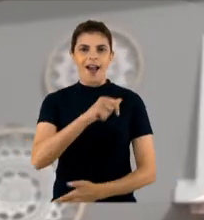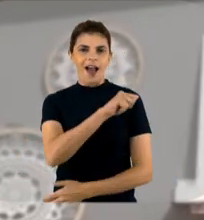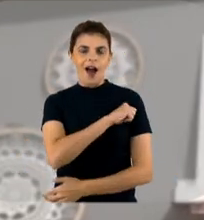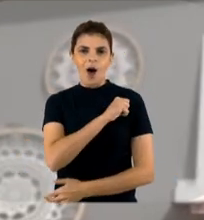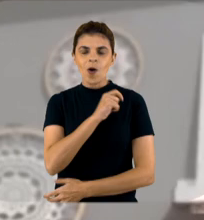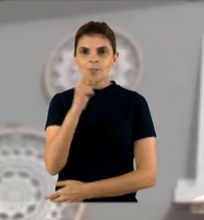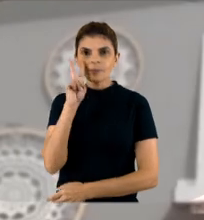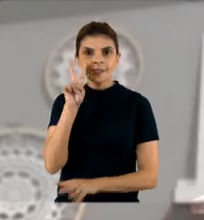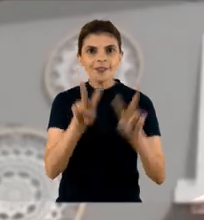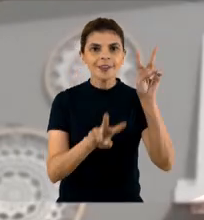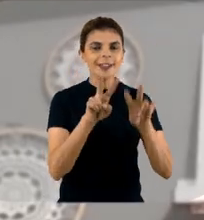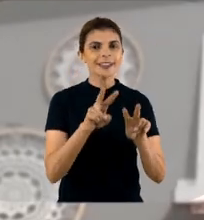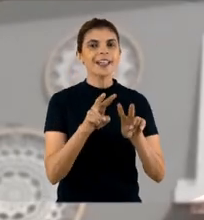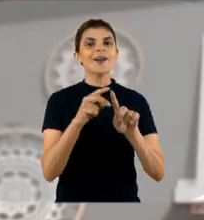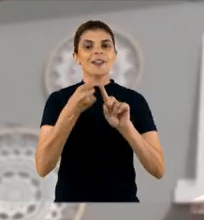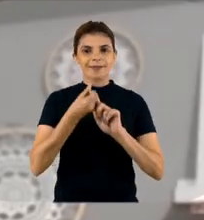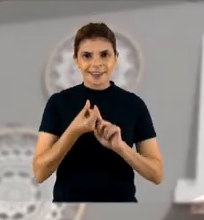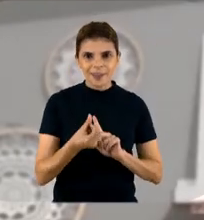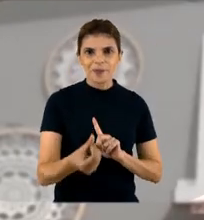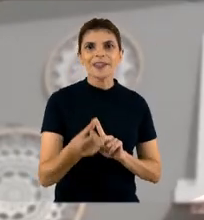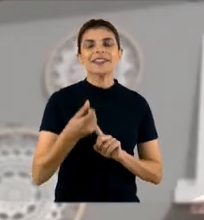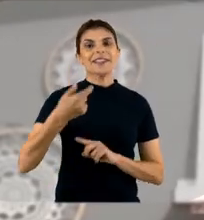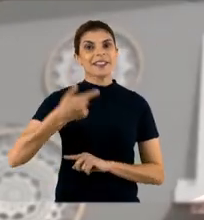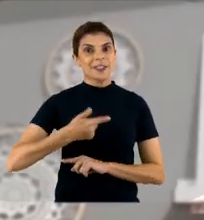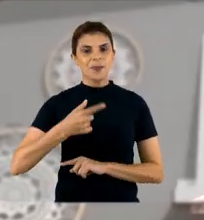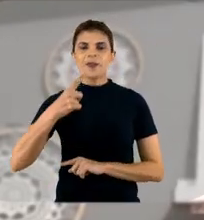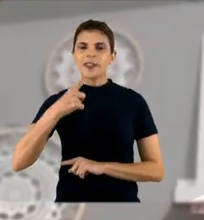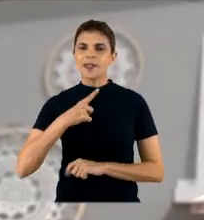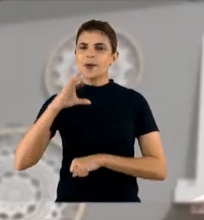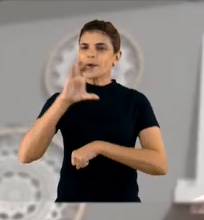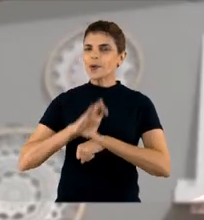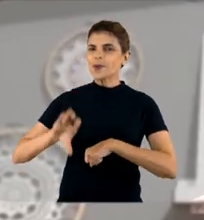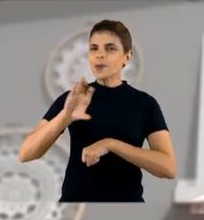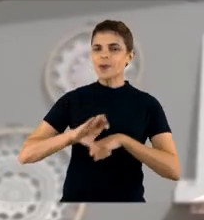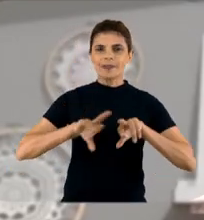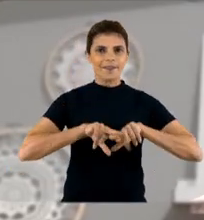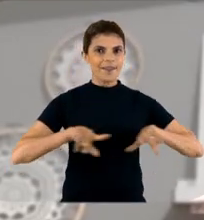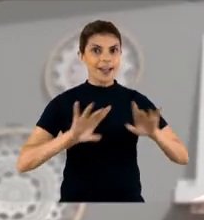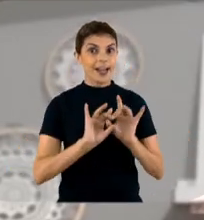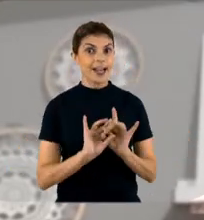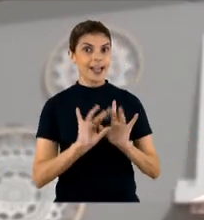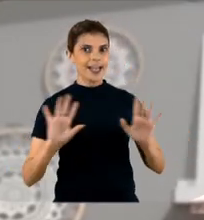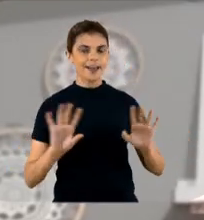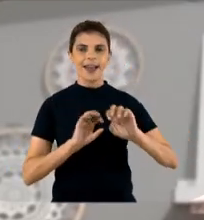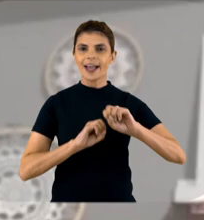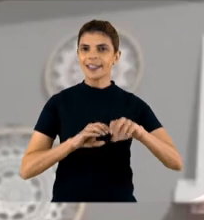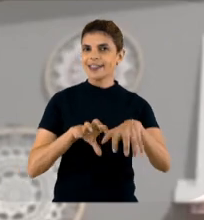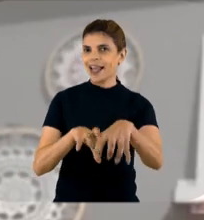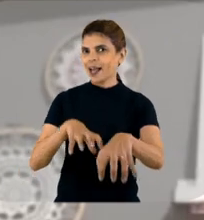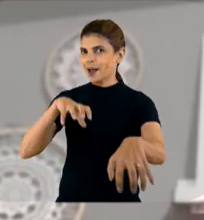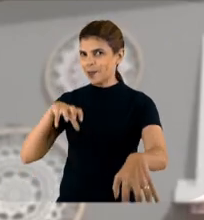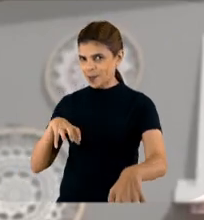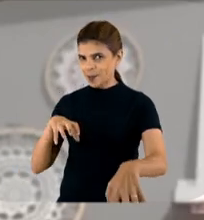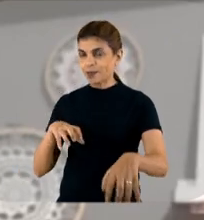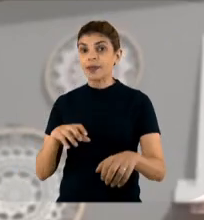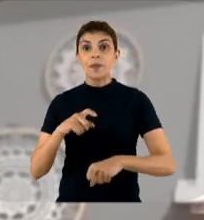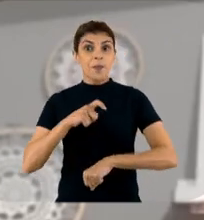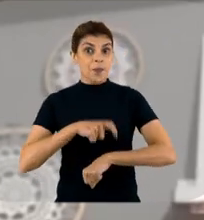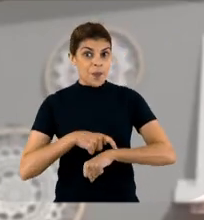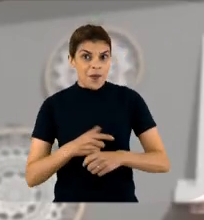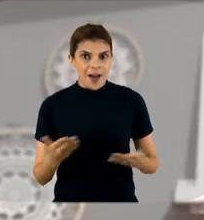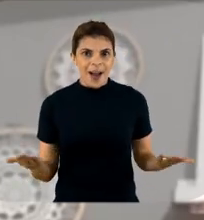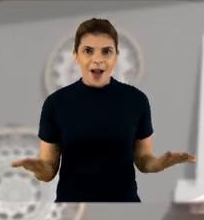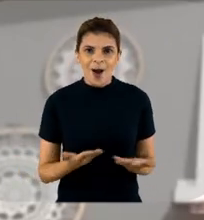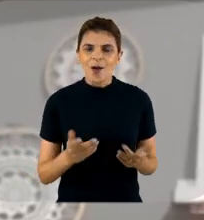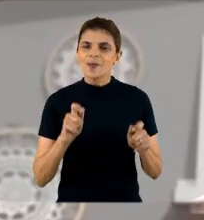no aluno. Nesse segundo semestre, teremos uma sucessão de cursos livres feitos por ensino remoto. Nesse